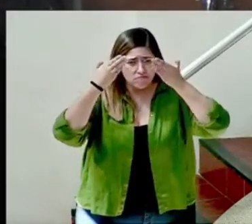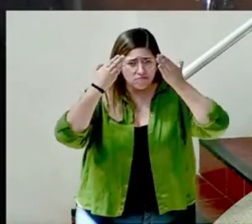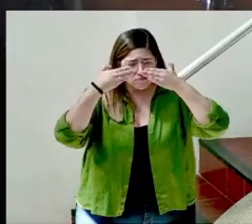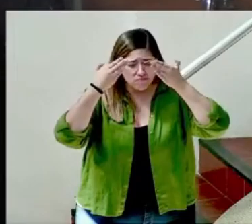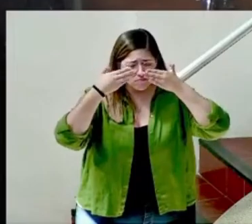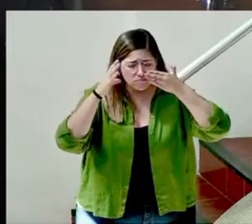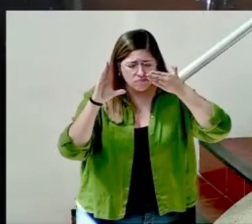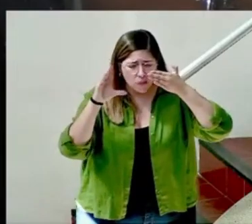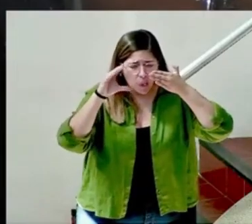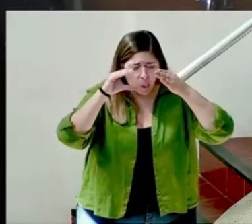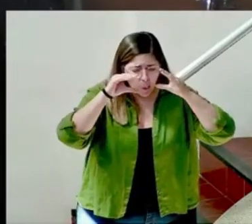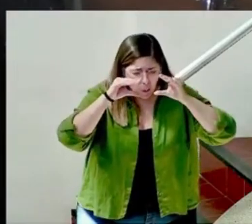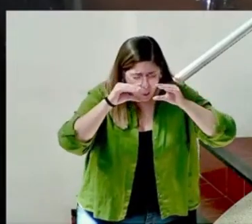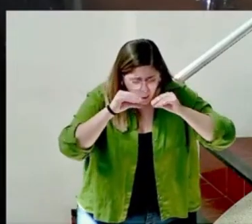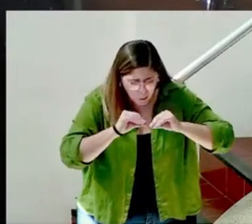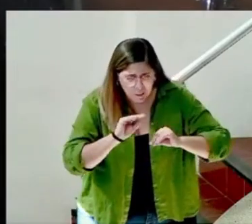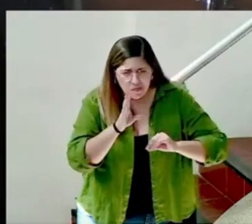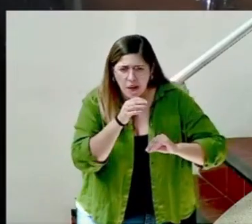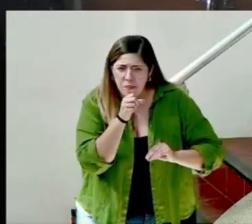dada a sua avançada idade.